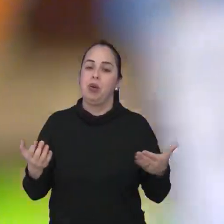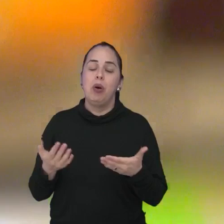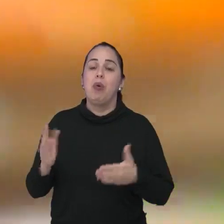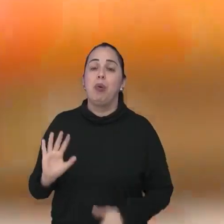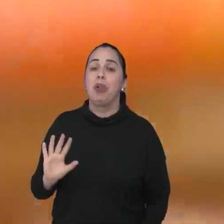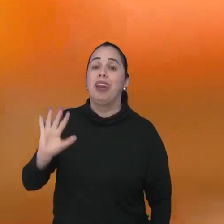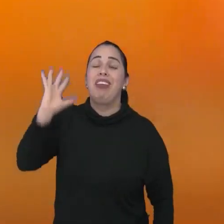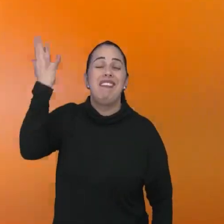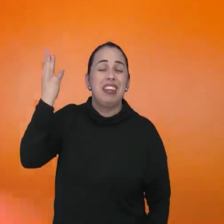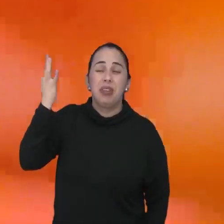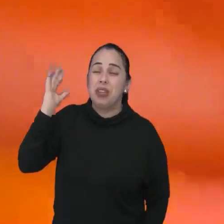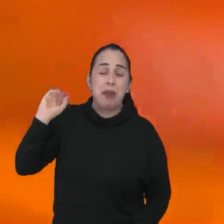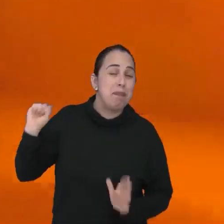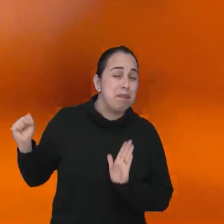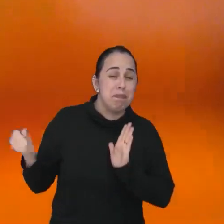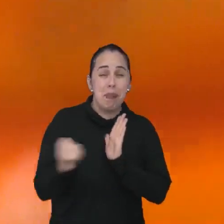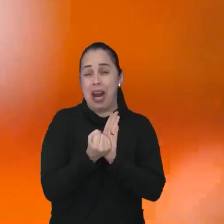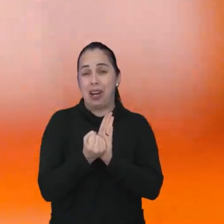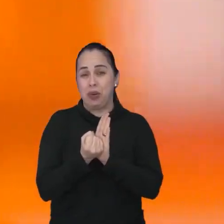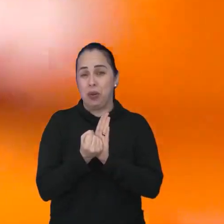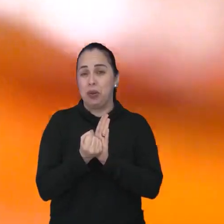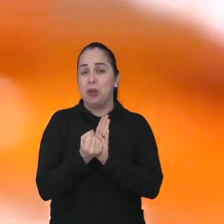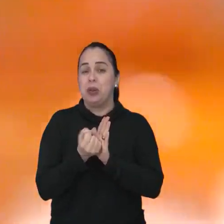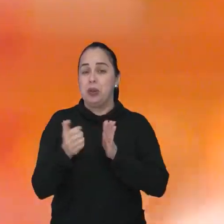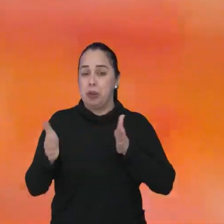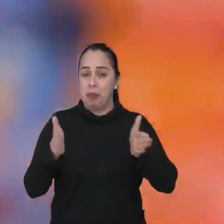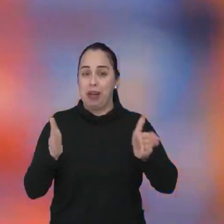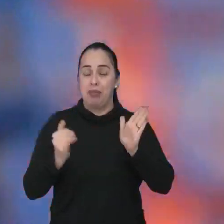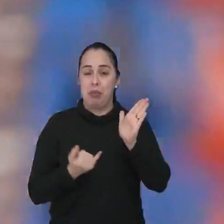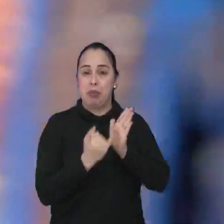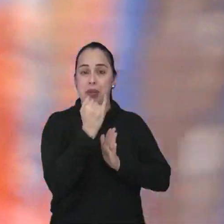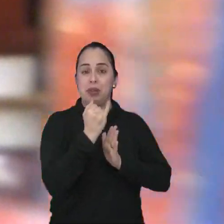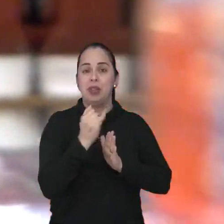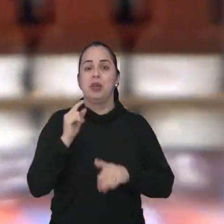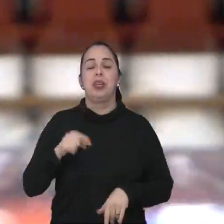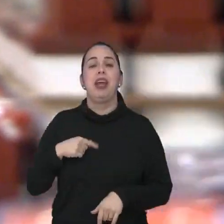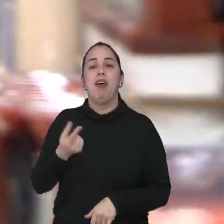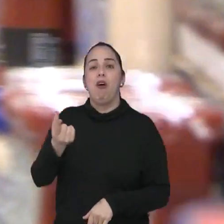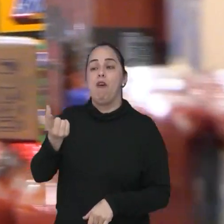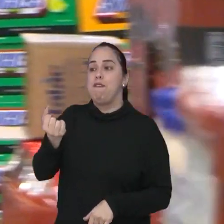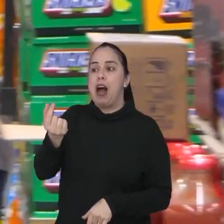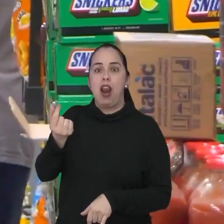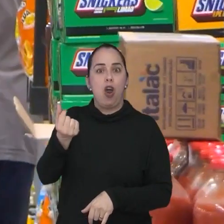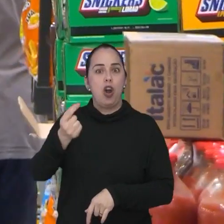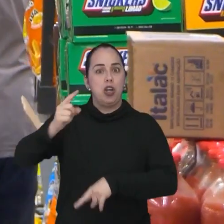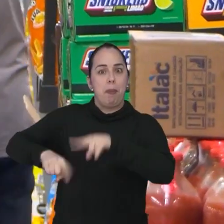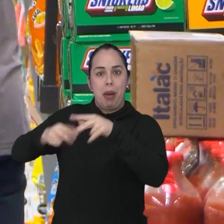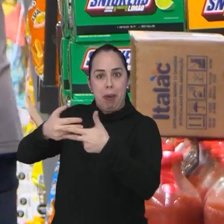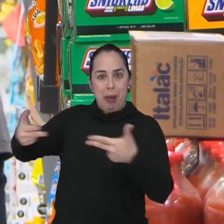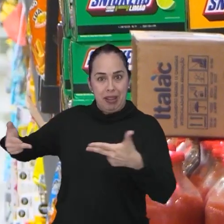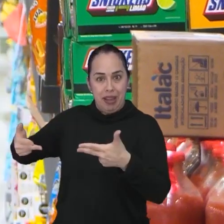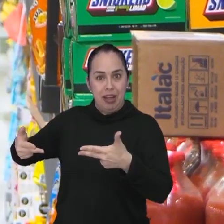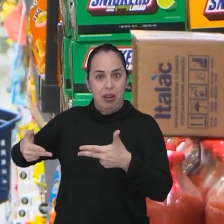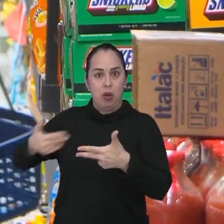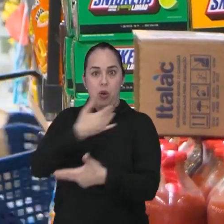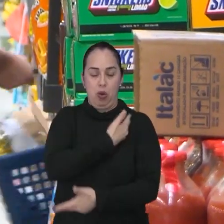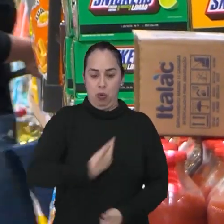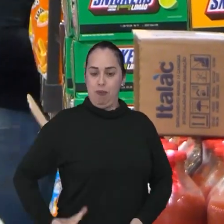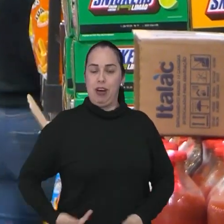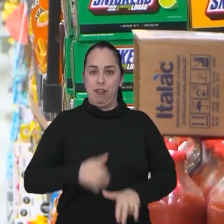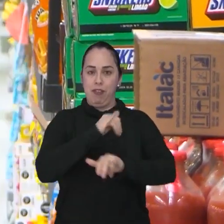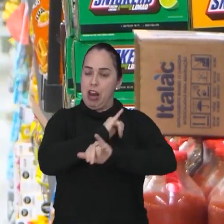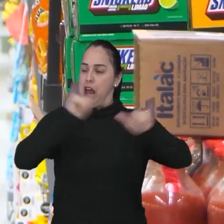diferentes. É que outro evento marcante durante o período de hiperinflação foi o congelamento dos preços, determinado pelo governo